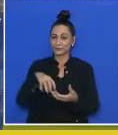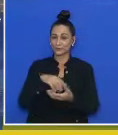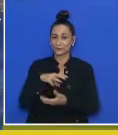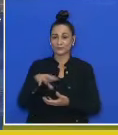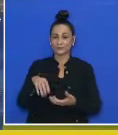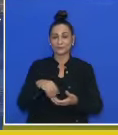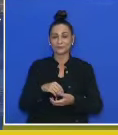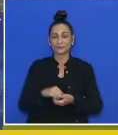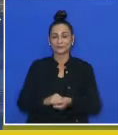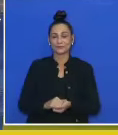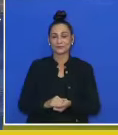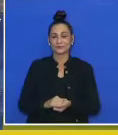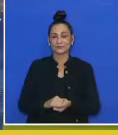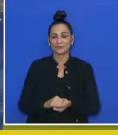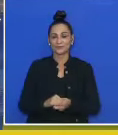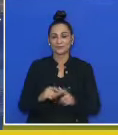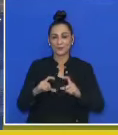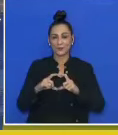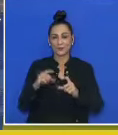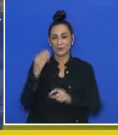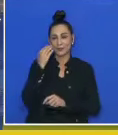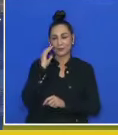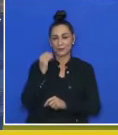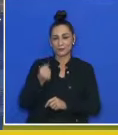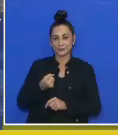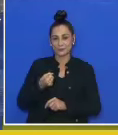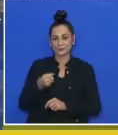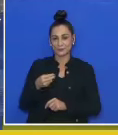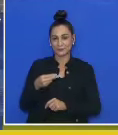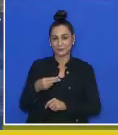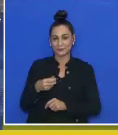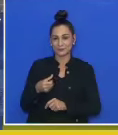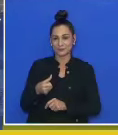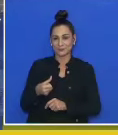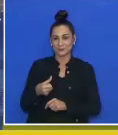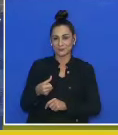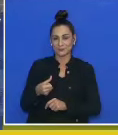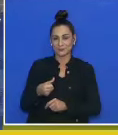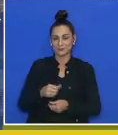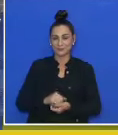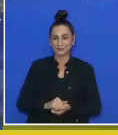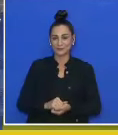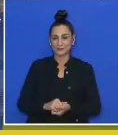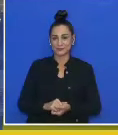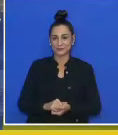temos a primeira bola. Bola rosa, número 26.